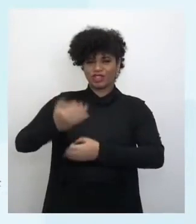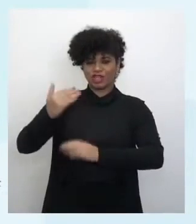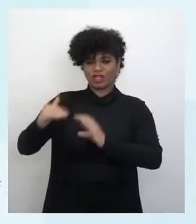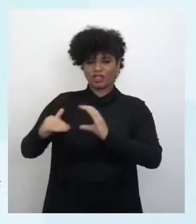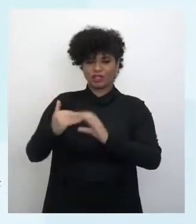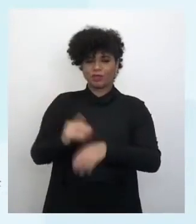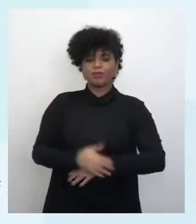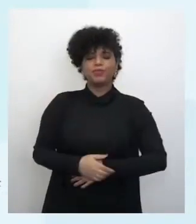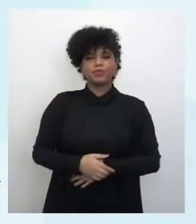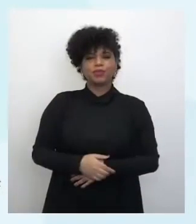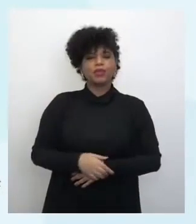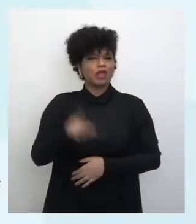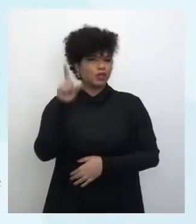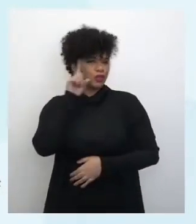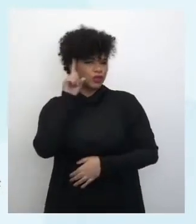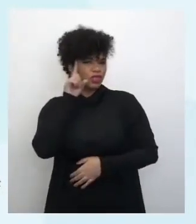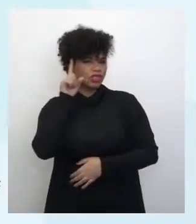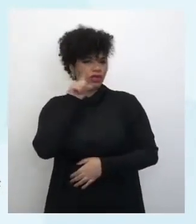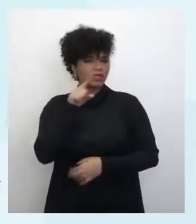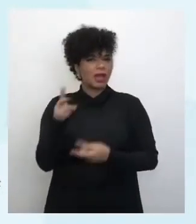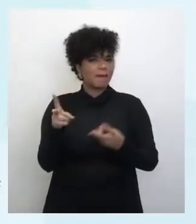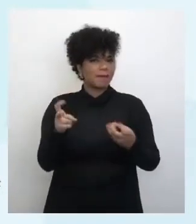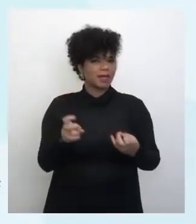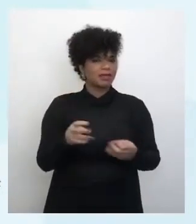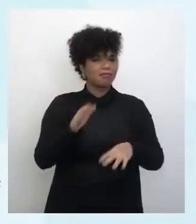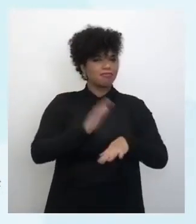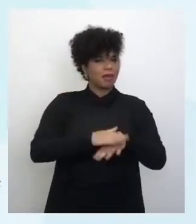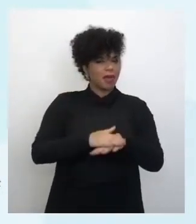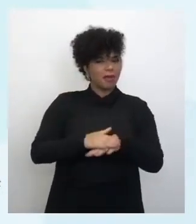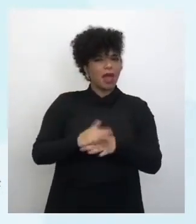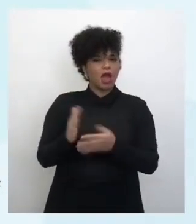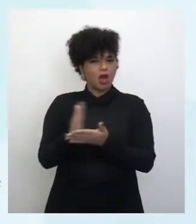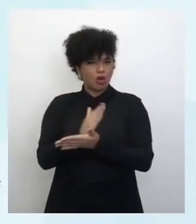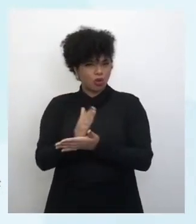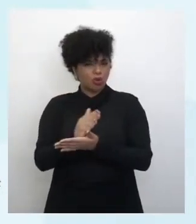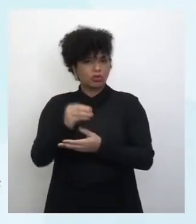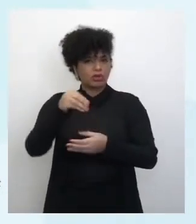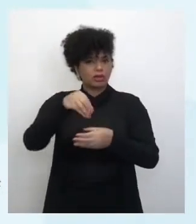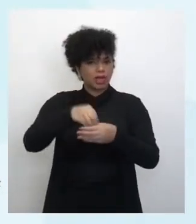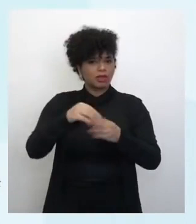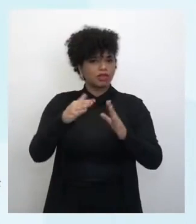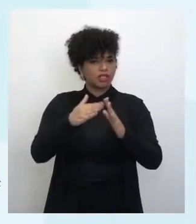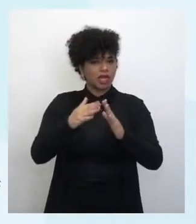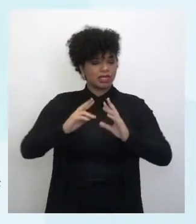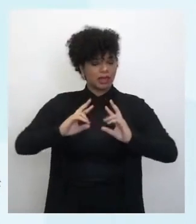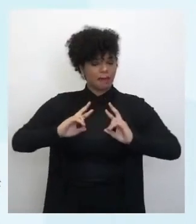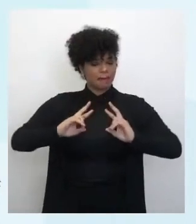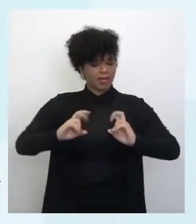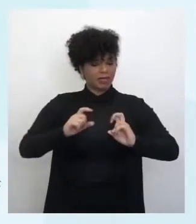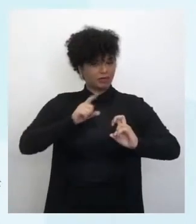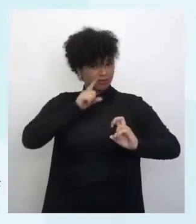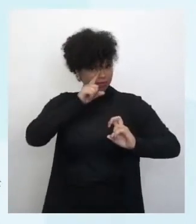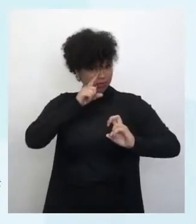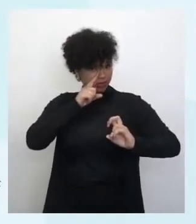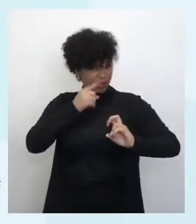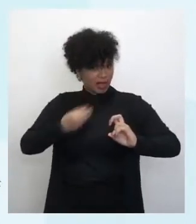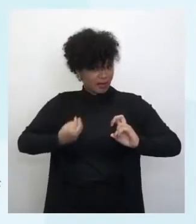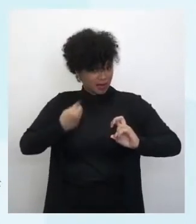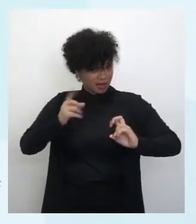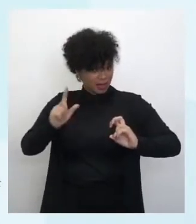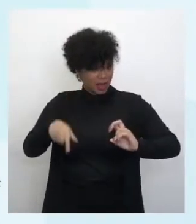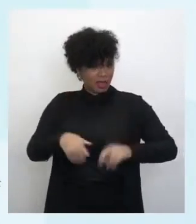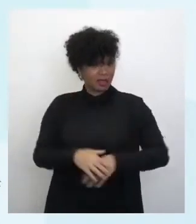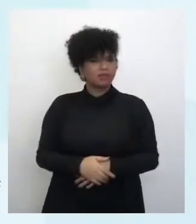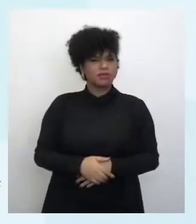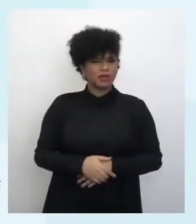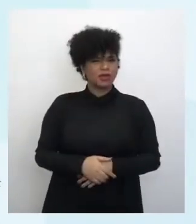dia a dia, você identifica algumas tarefas ou ações que envolvam risco à sua integridade física. Você vê alguma